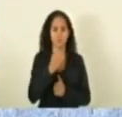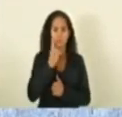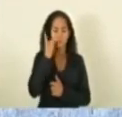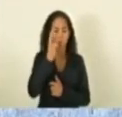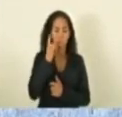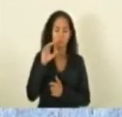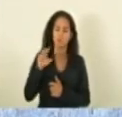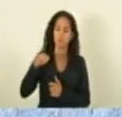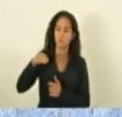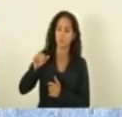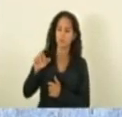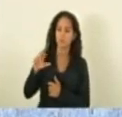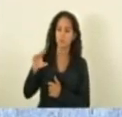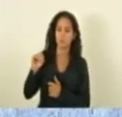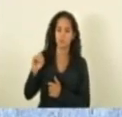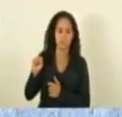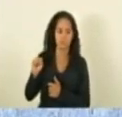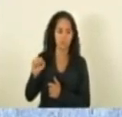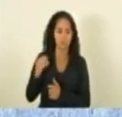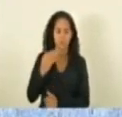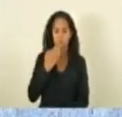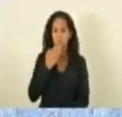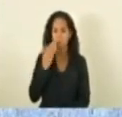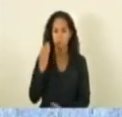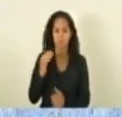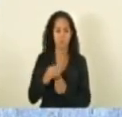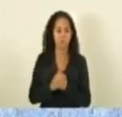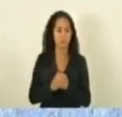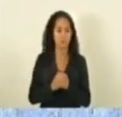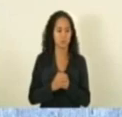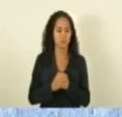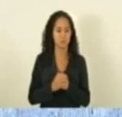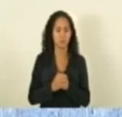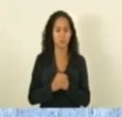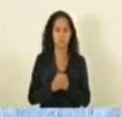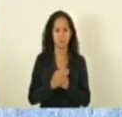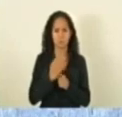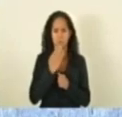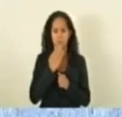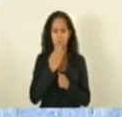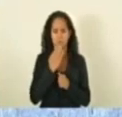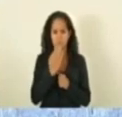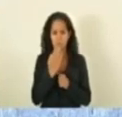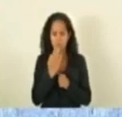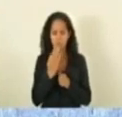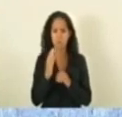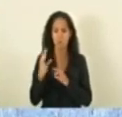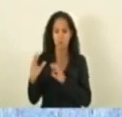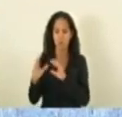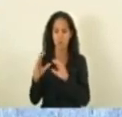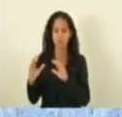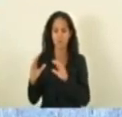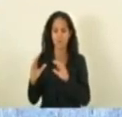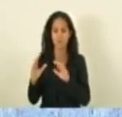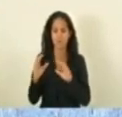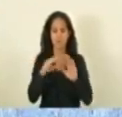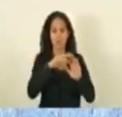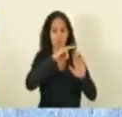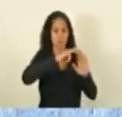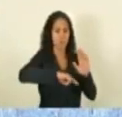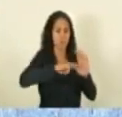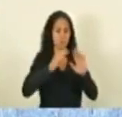Deputado Marco Garcia, com a palavra. Gostaria de pedir, Vossa Excelência, se pudesse fazer a inversão da fase das comunicações.